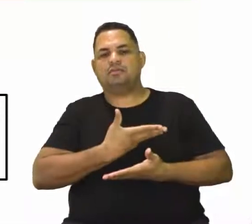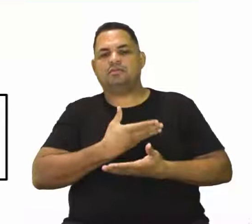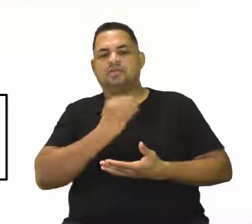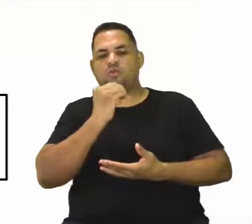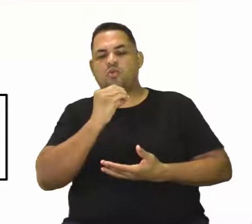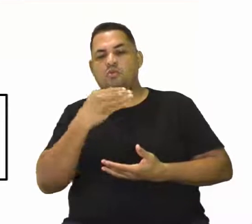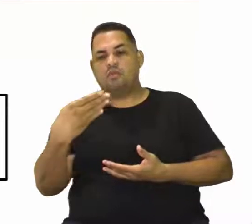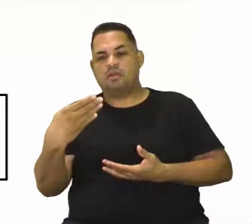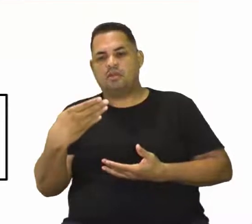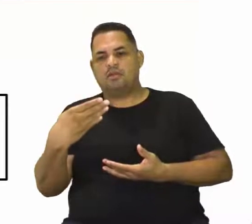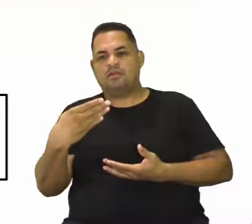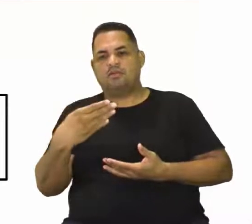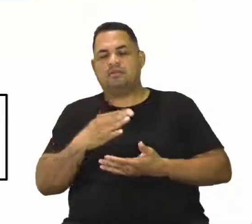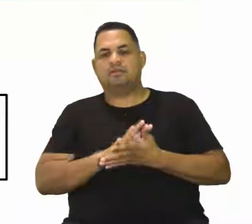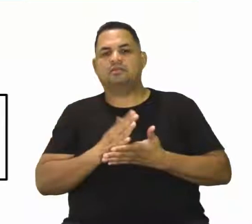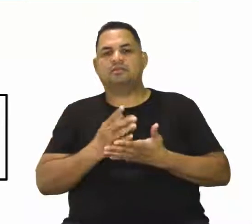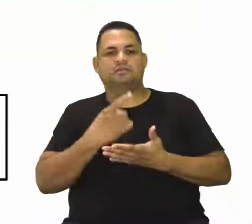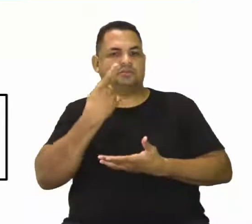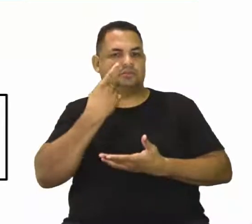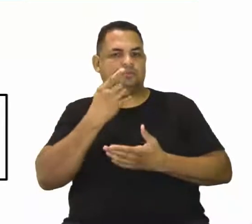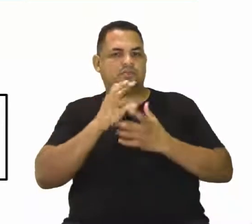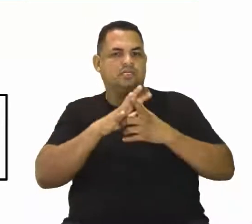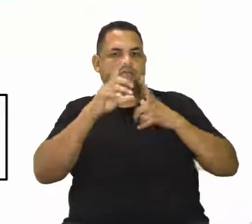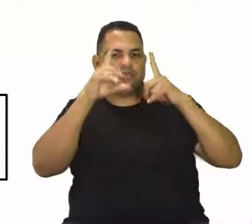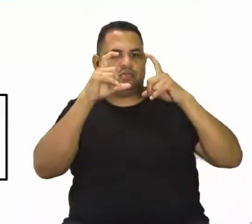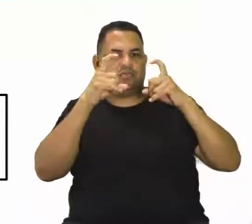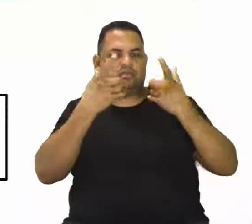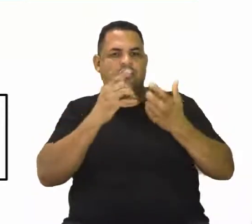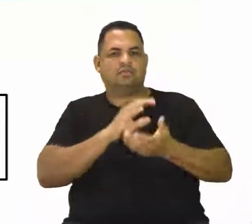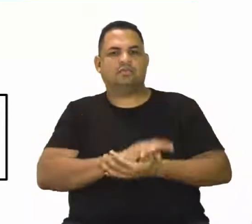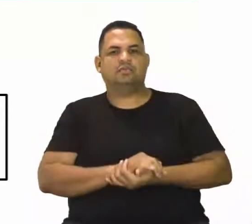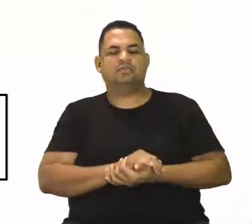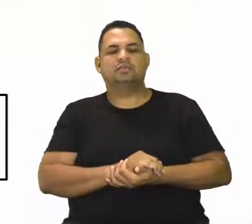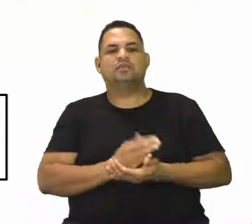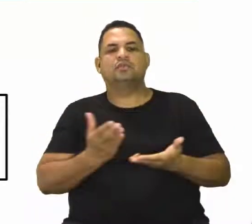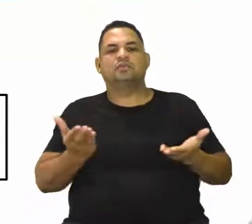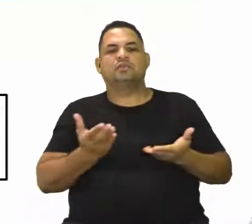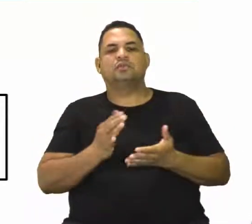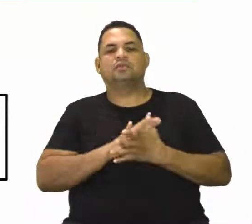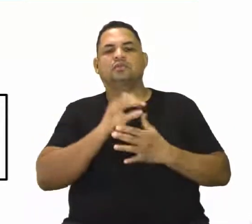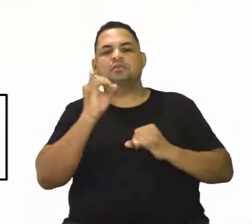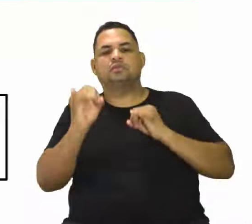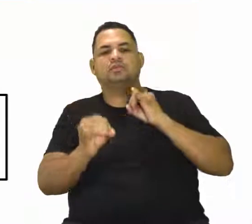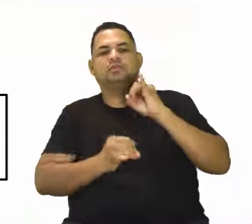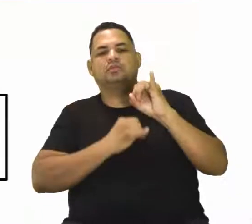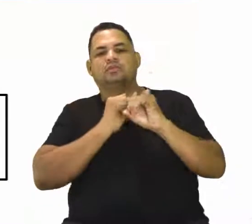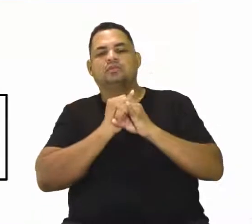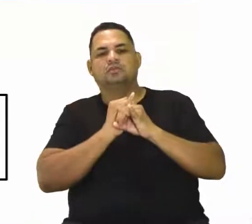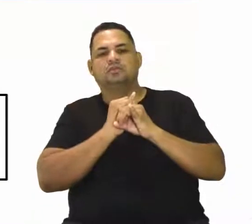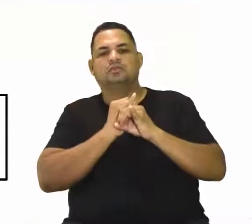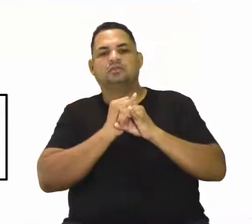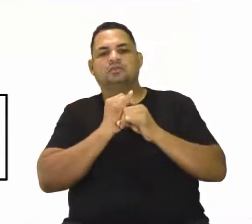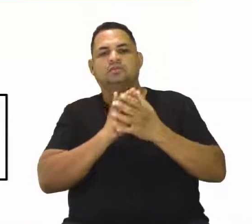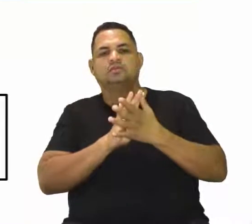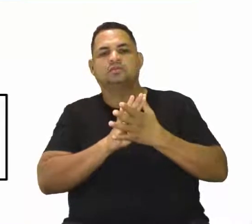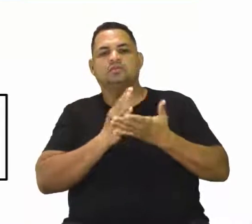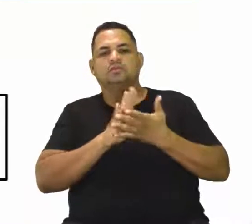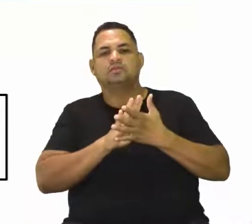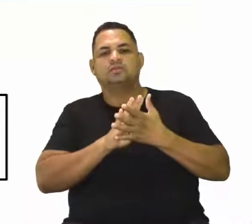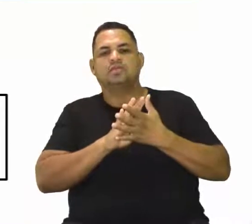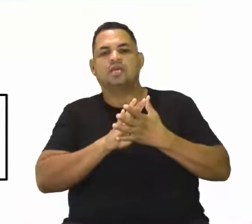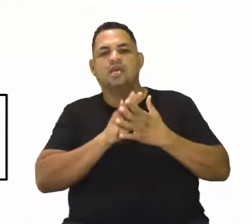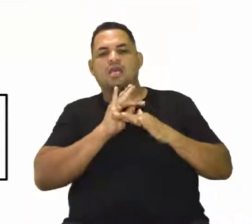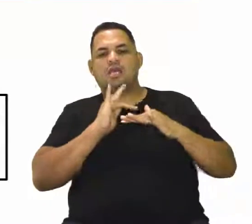para vocês entenderem eu coloquei a foto e vou explicar muitas vezes hoje na internet o cara que é fera em marketing digital